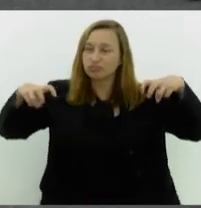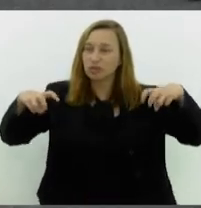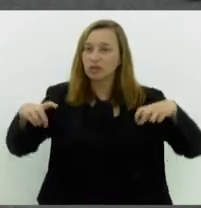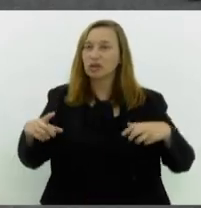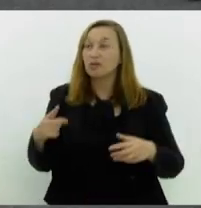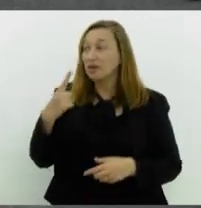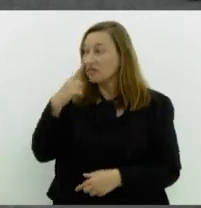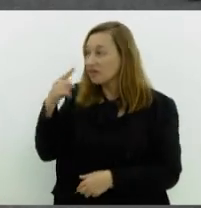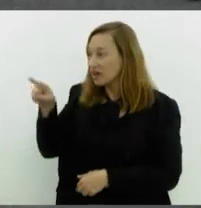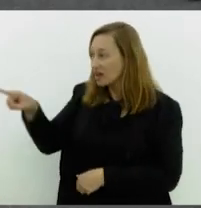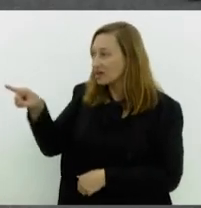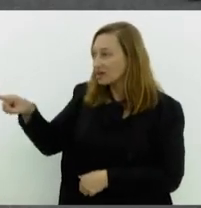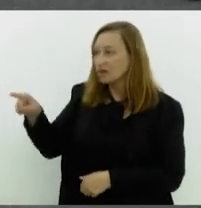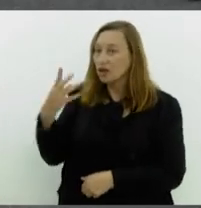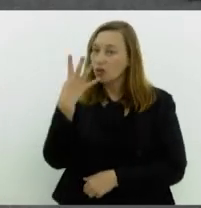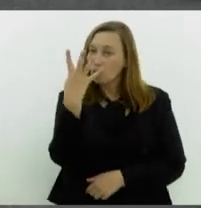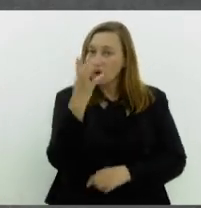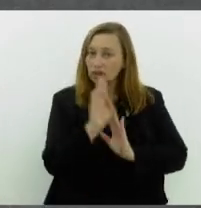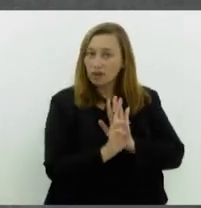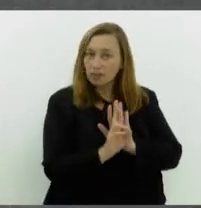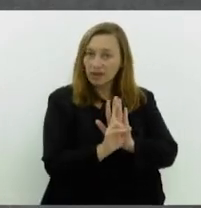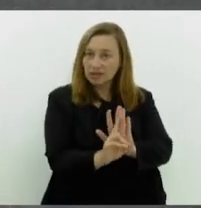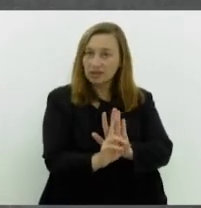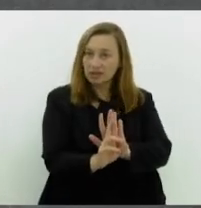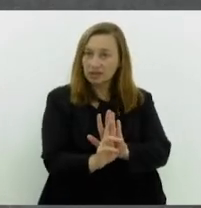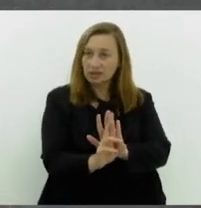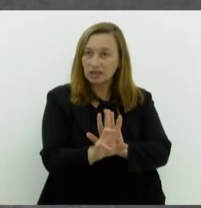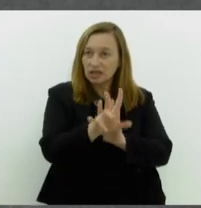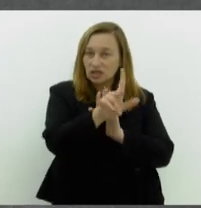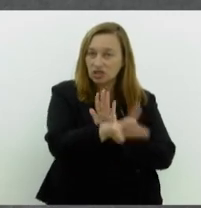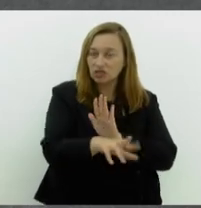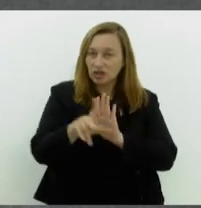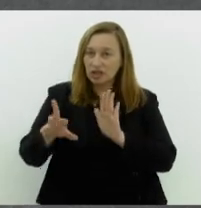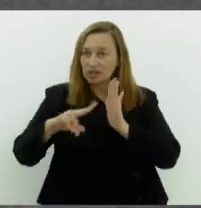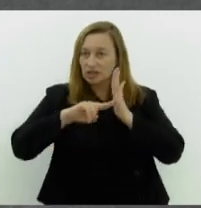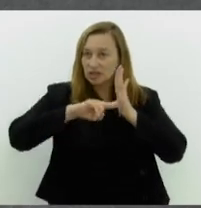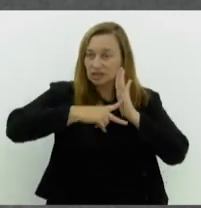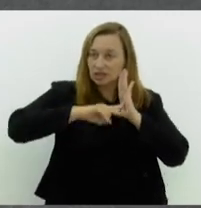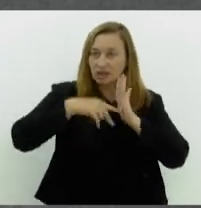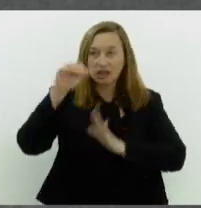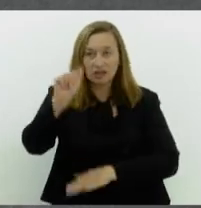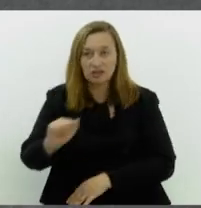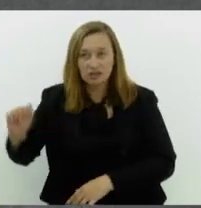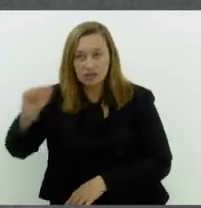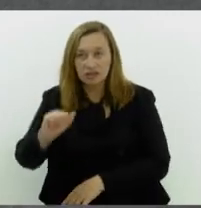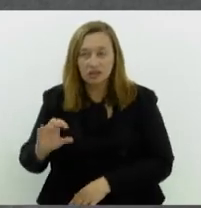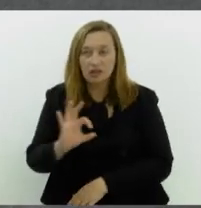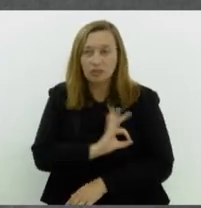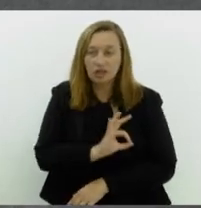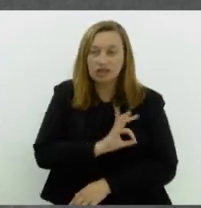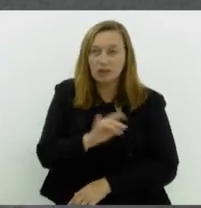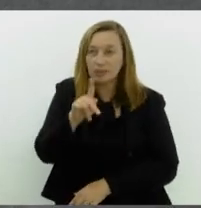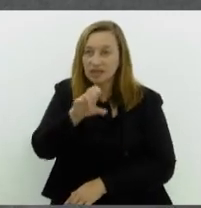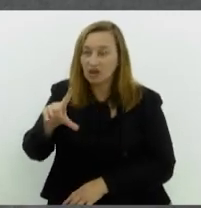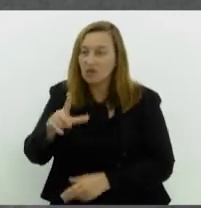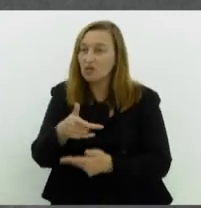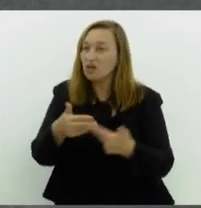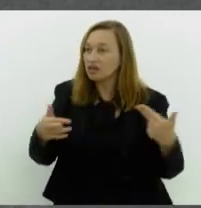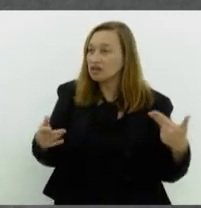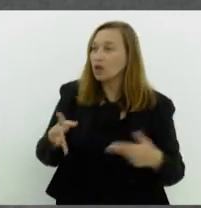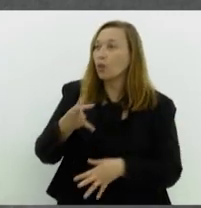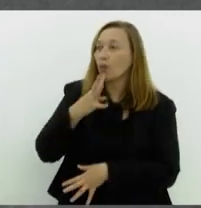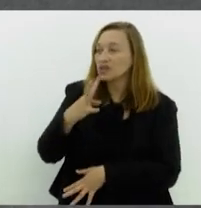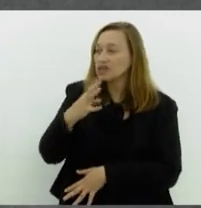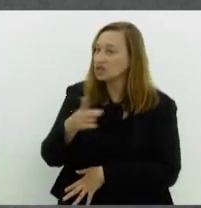ó, quatro representantes de diferentes sindicatos, associações da Polícia Penal, muitos deles conhecidos de